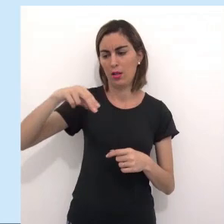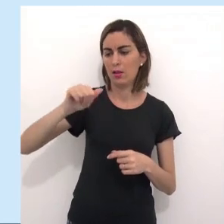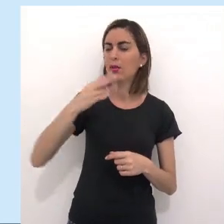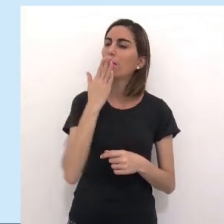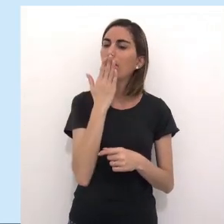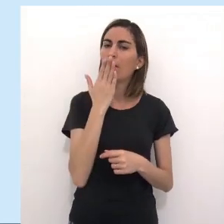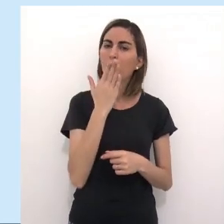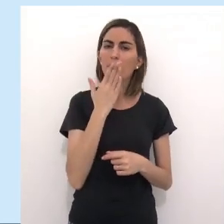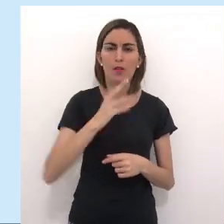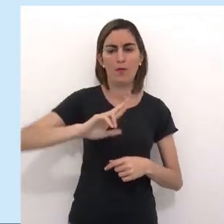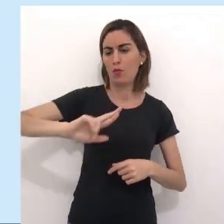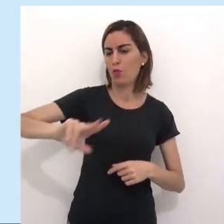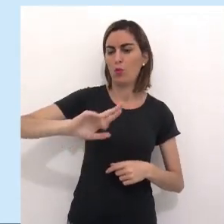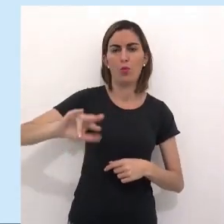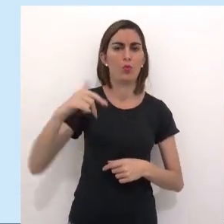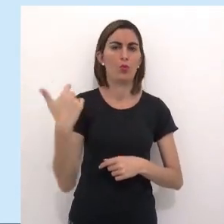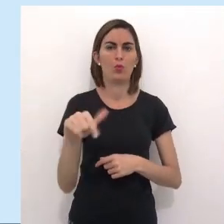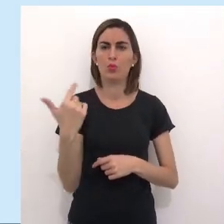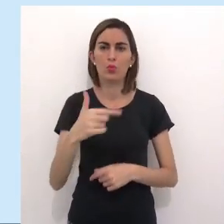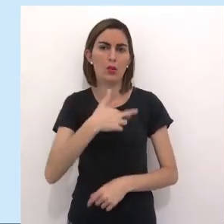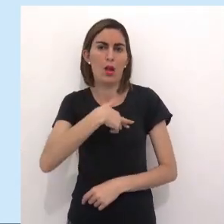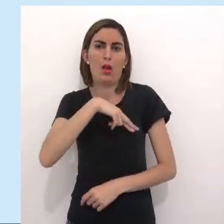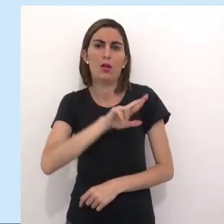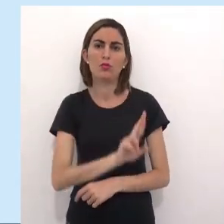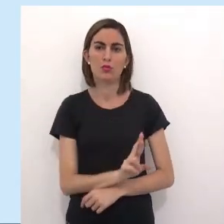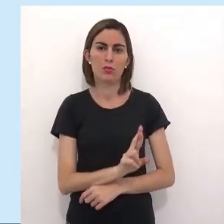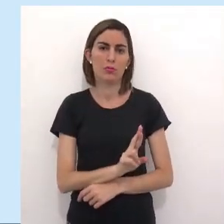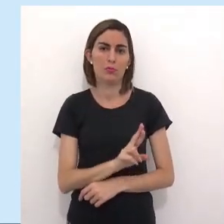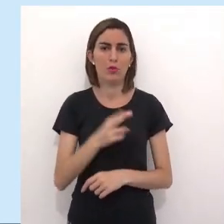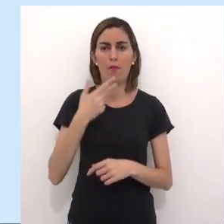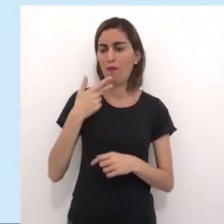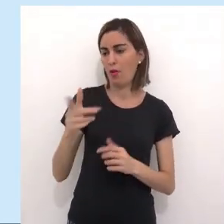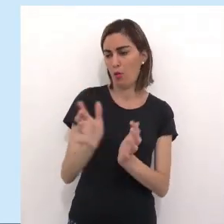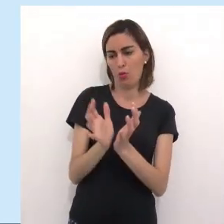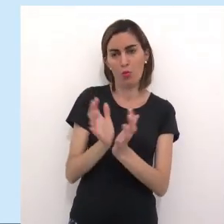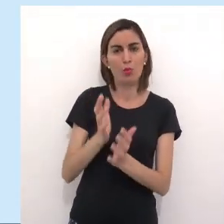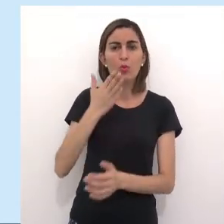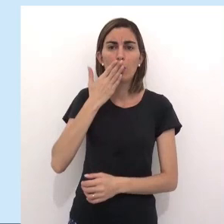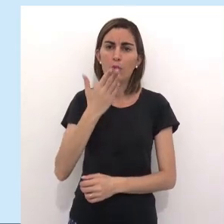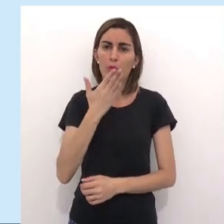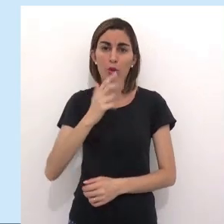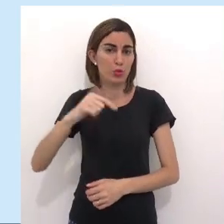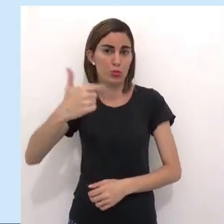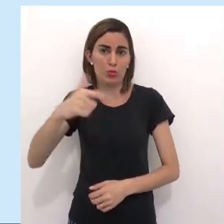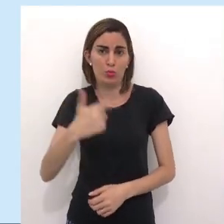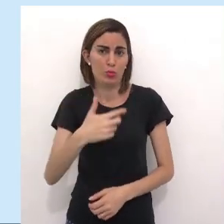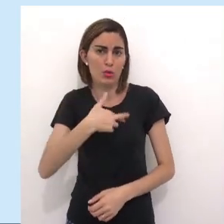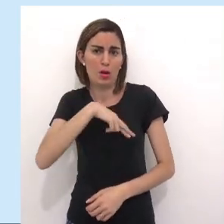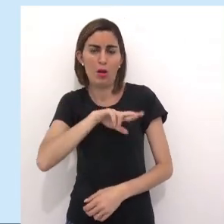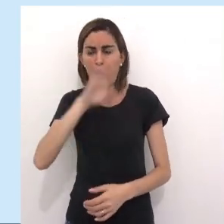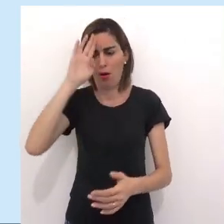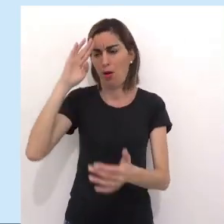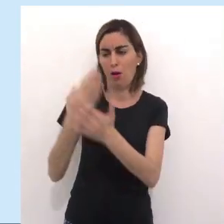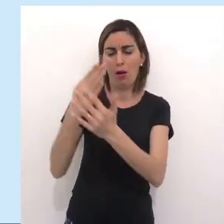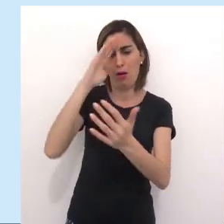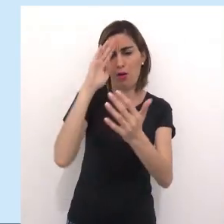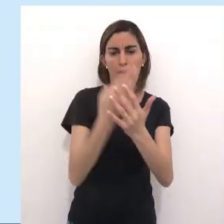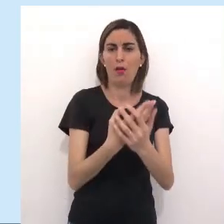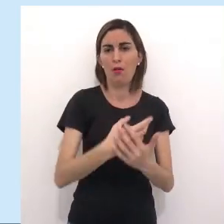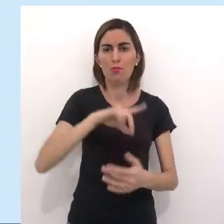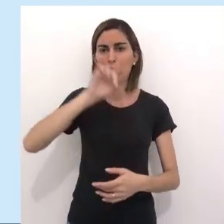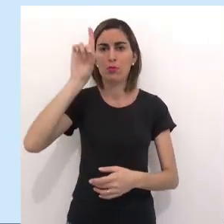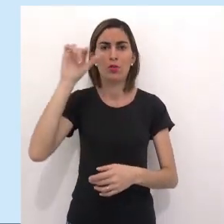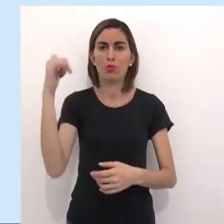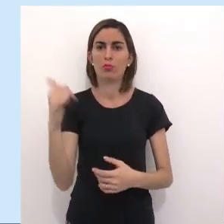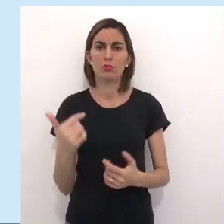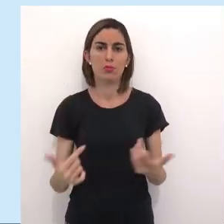nativos não tinham religião. Os nativos não acreditavam em nada.